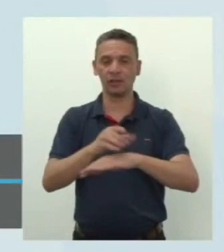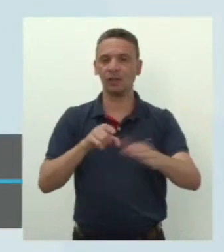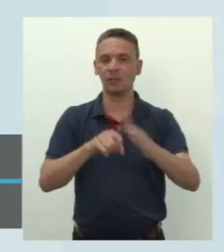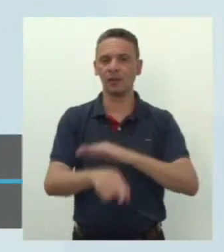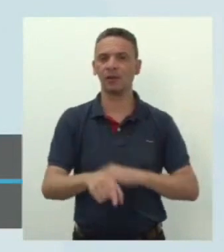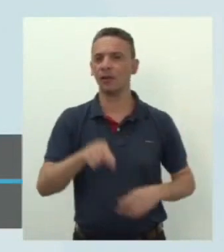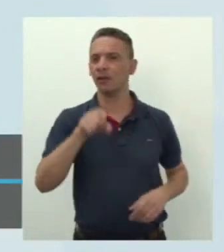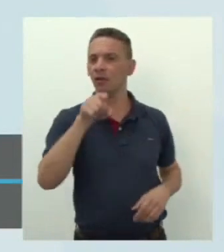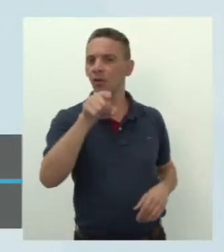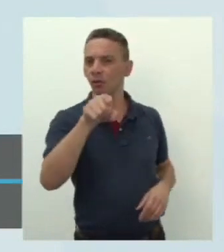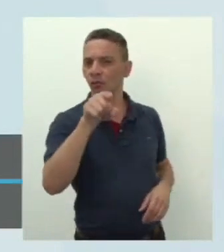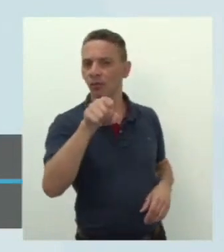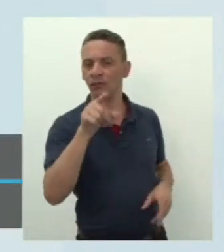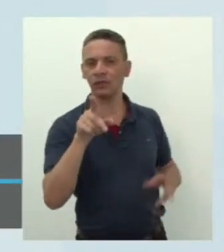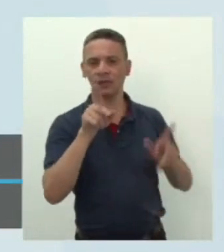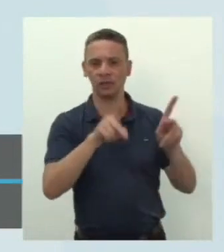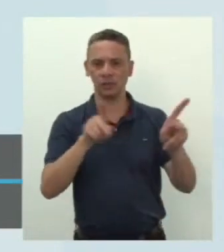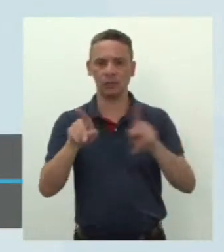eram